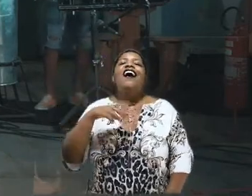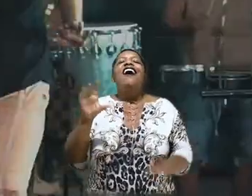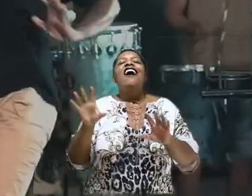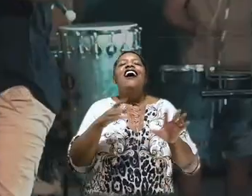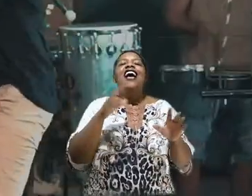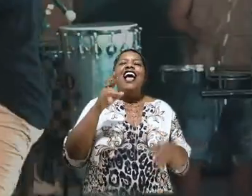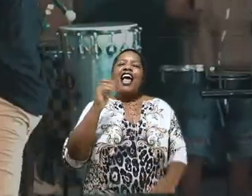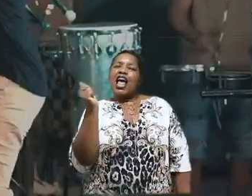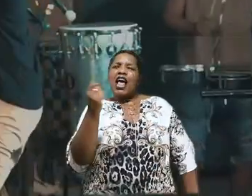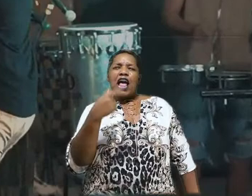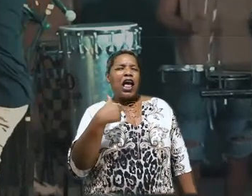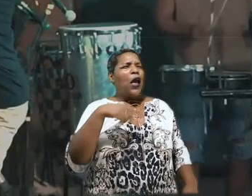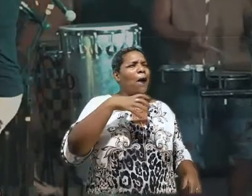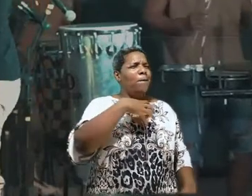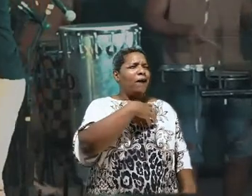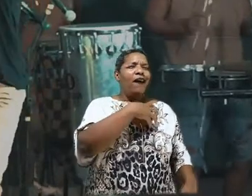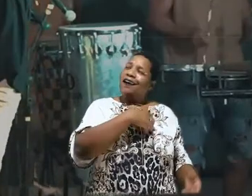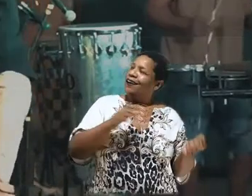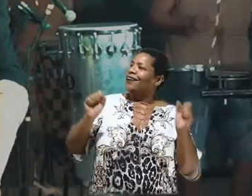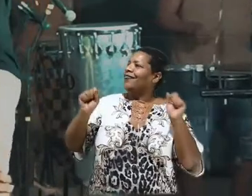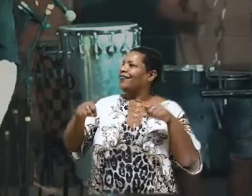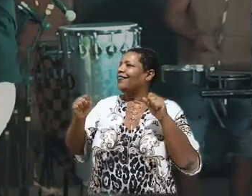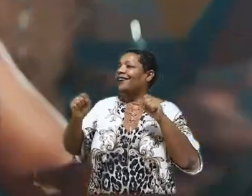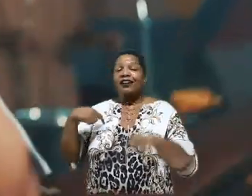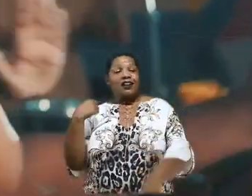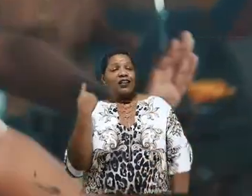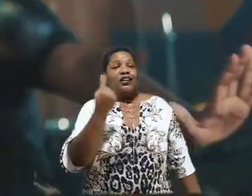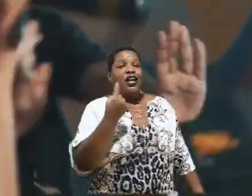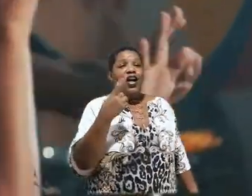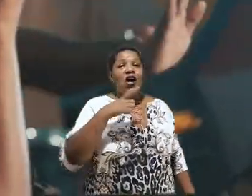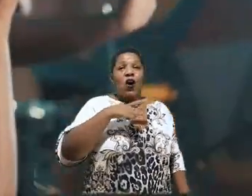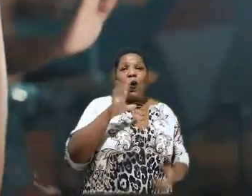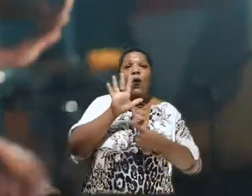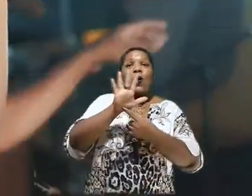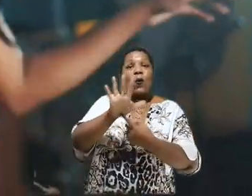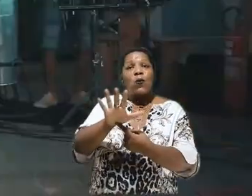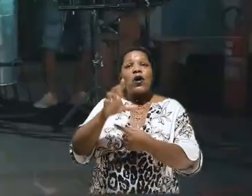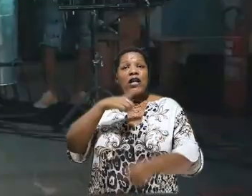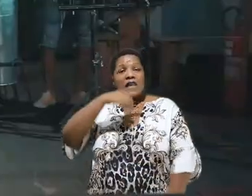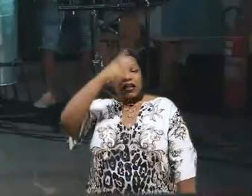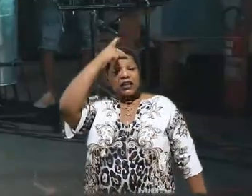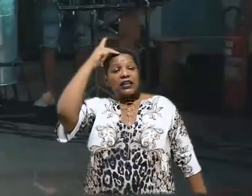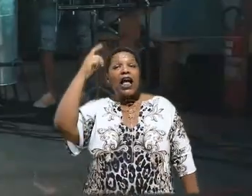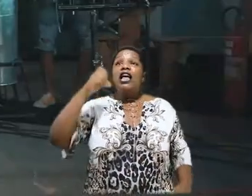Bahia maracujá o meu